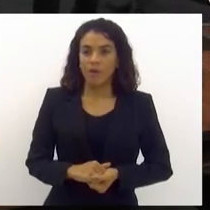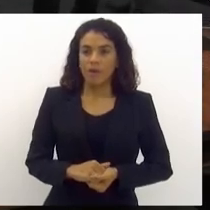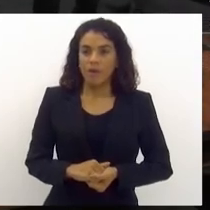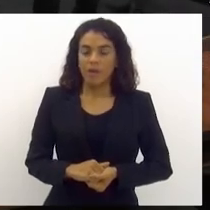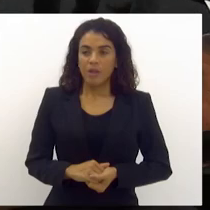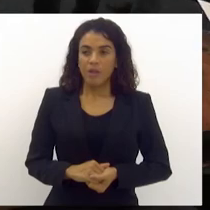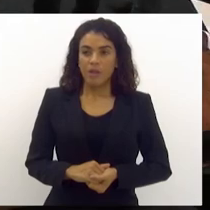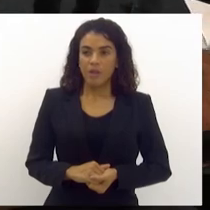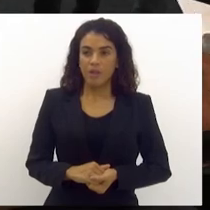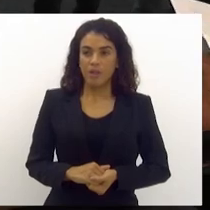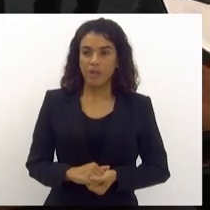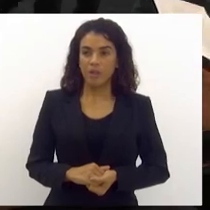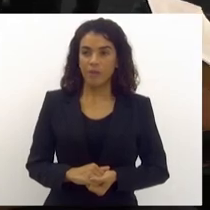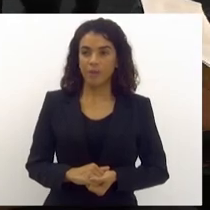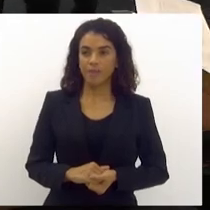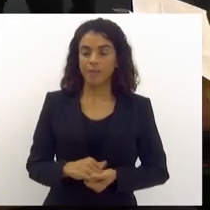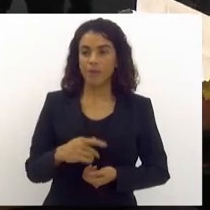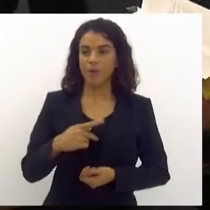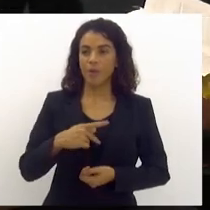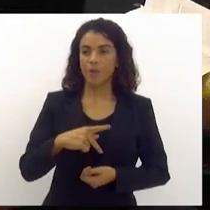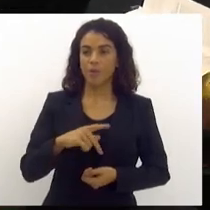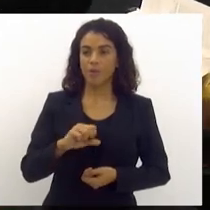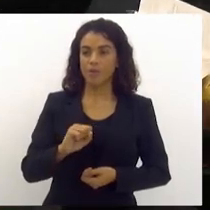Consegui. Caminha a voto, bancada do pessoal, senhor presidente.